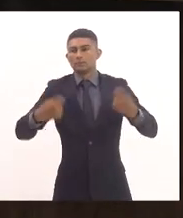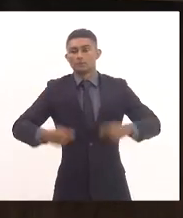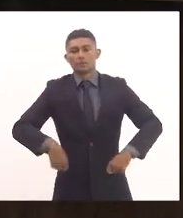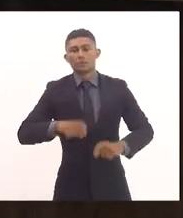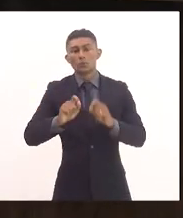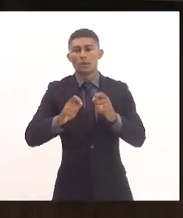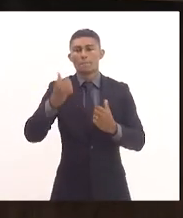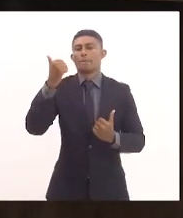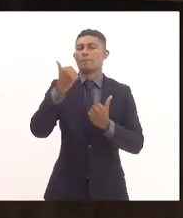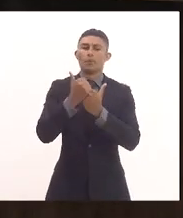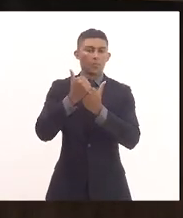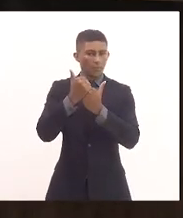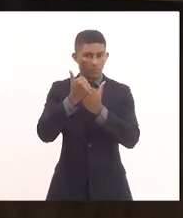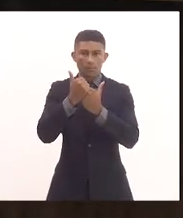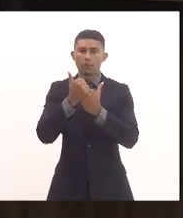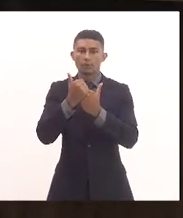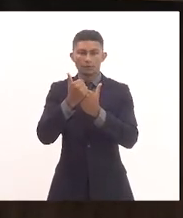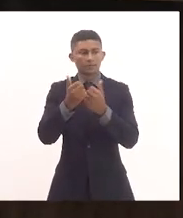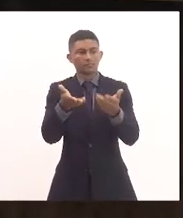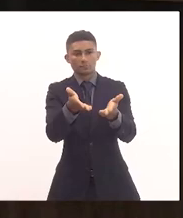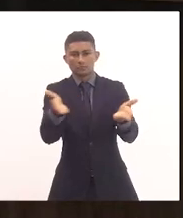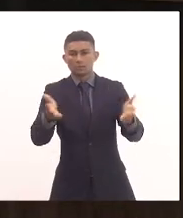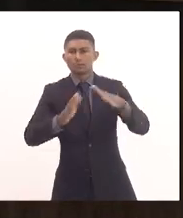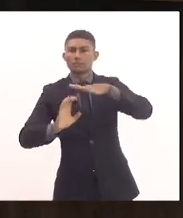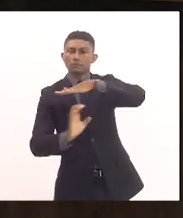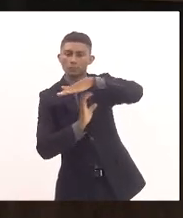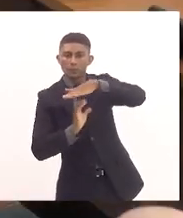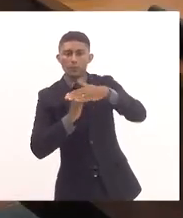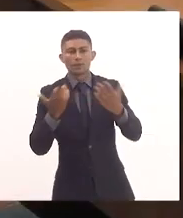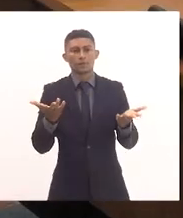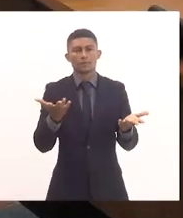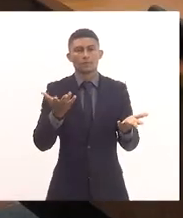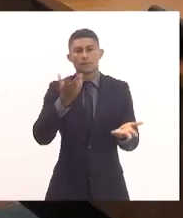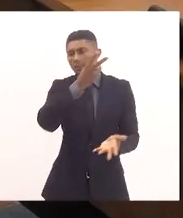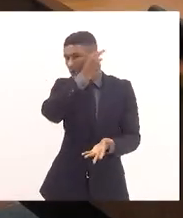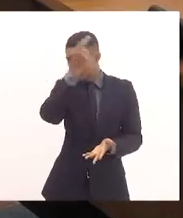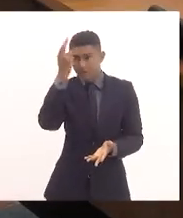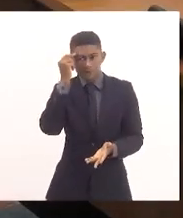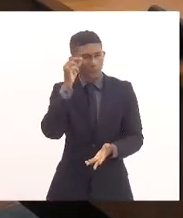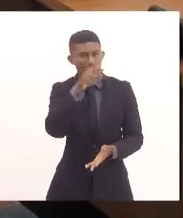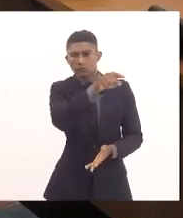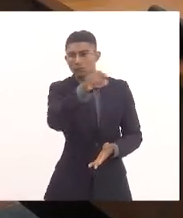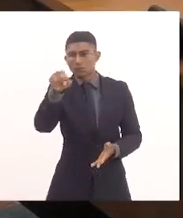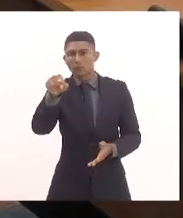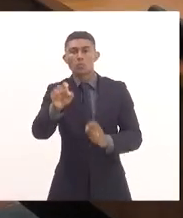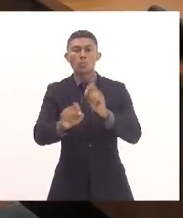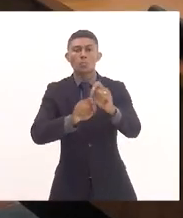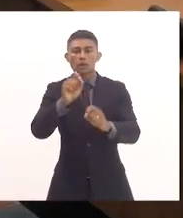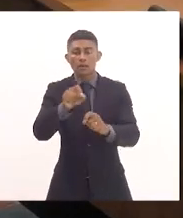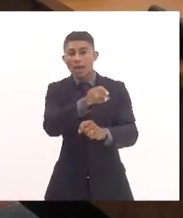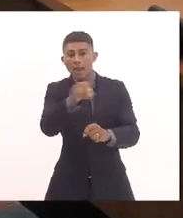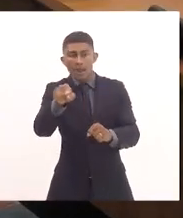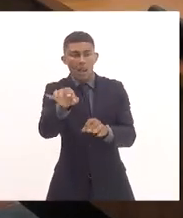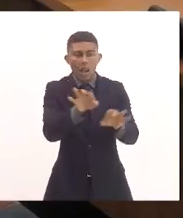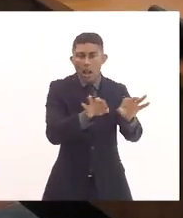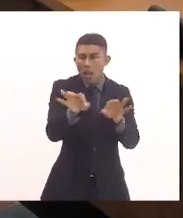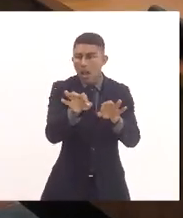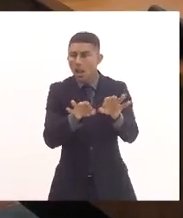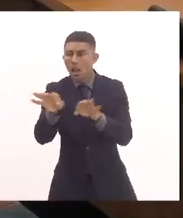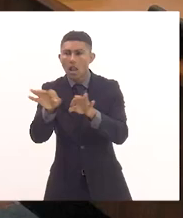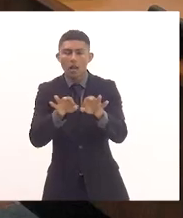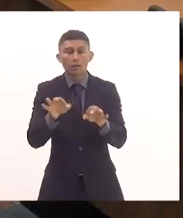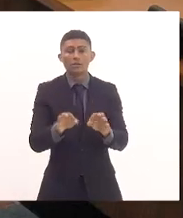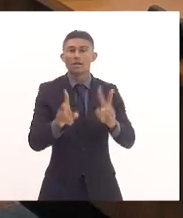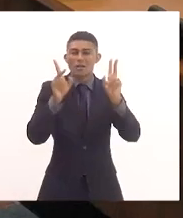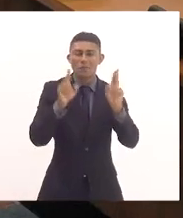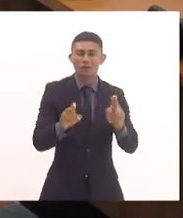apoiar as cooperativas, as prefeituras, que desenvolvam projetos nos moldes do FECAM para